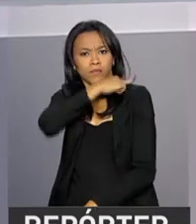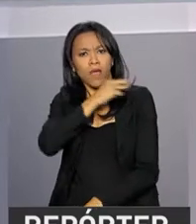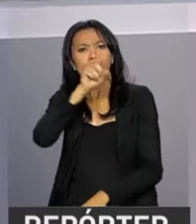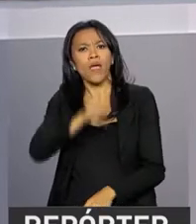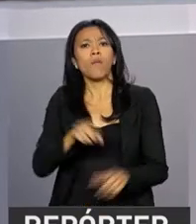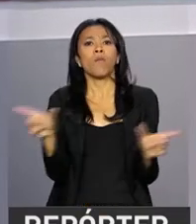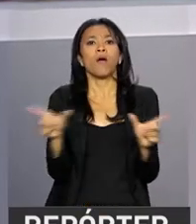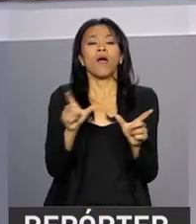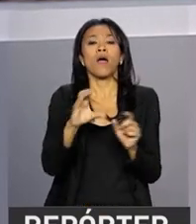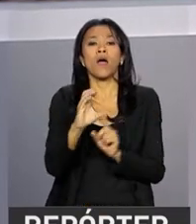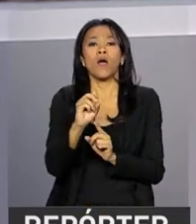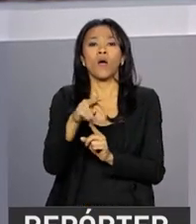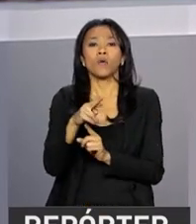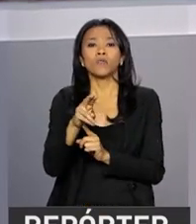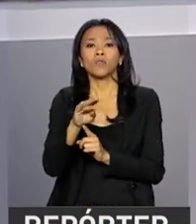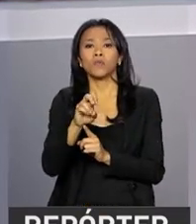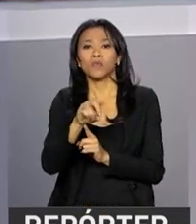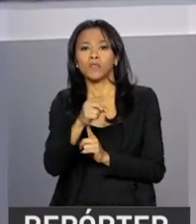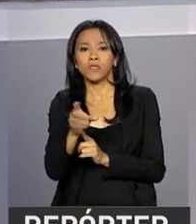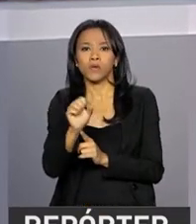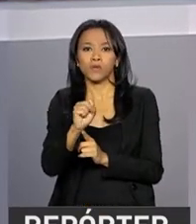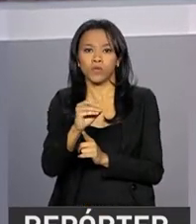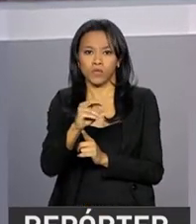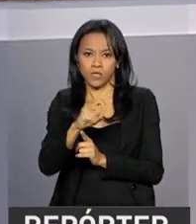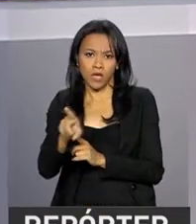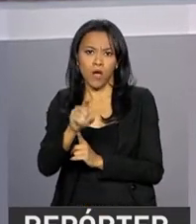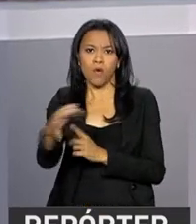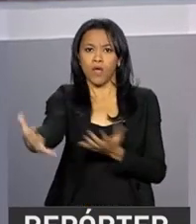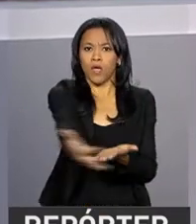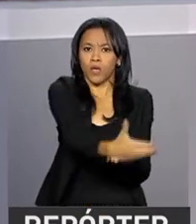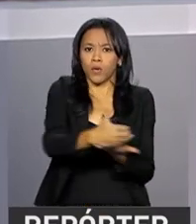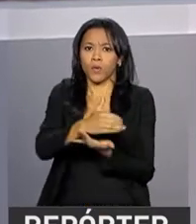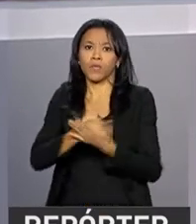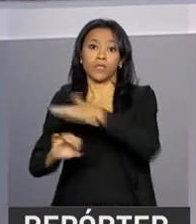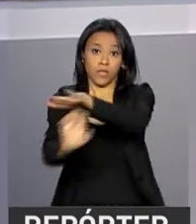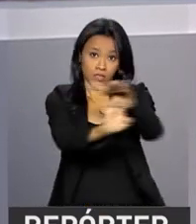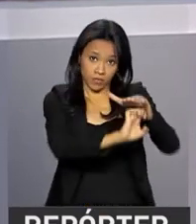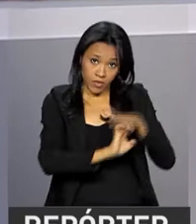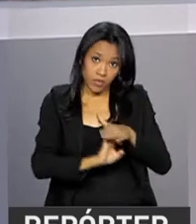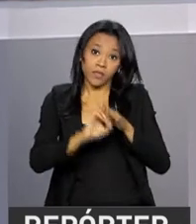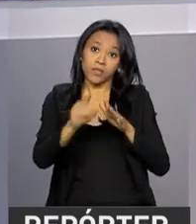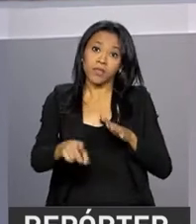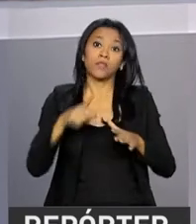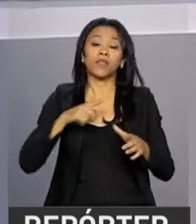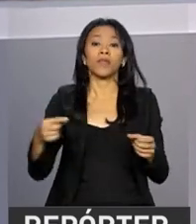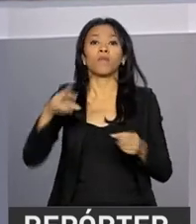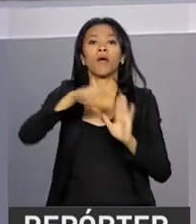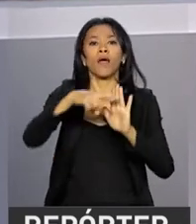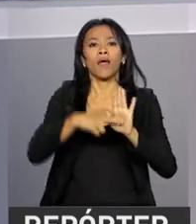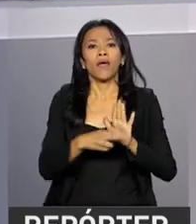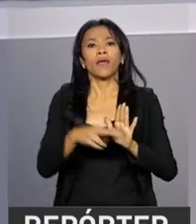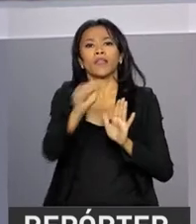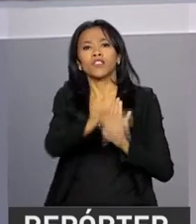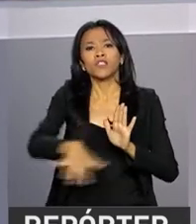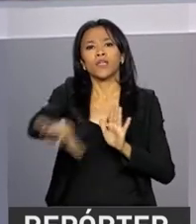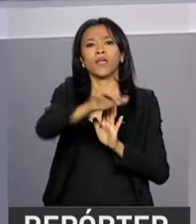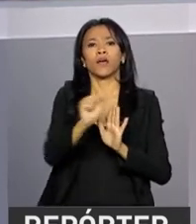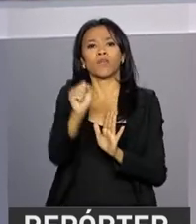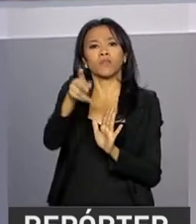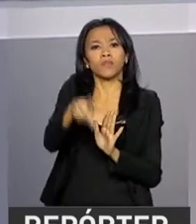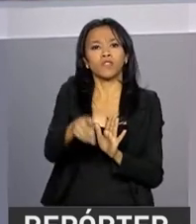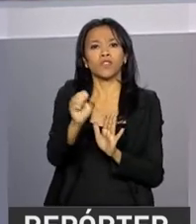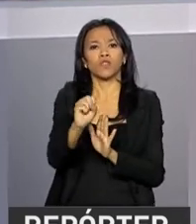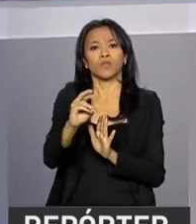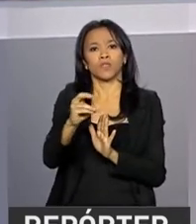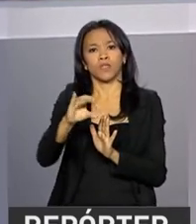social recolhida de todas as empresas e entidades vinculadas ao regime geral da previdência social eo